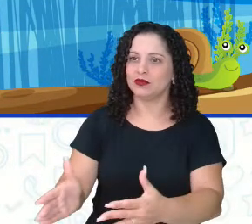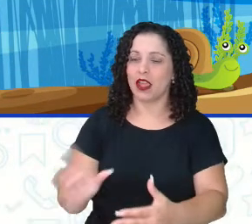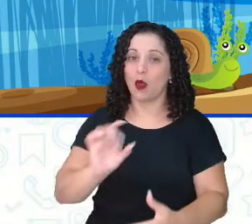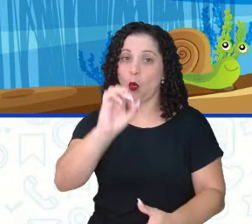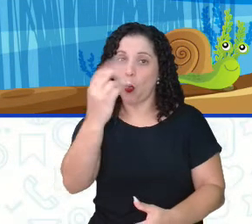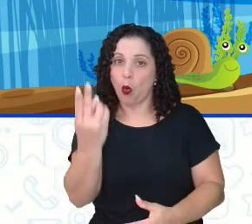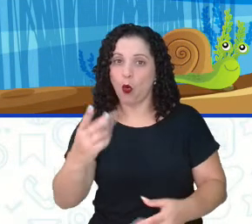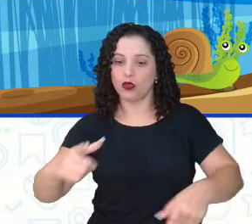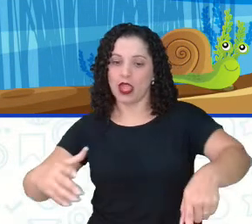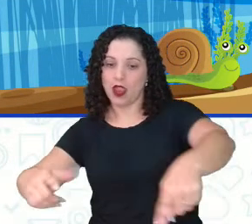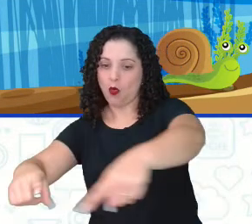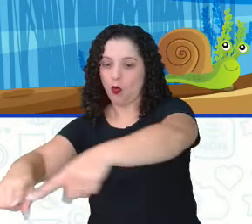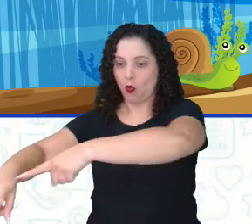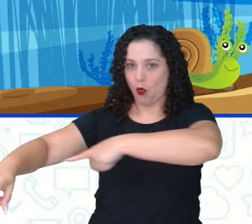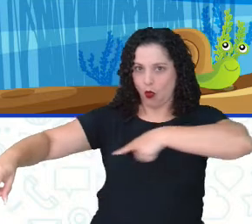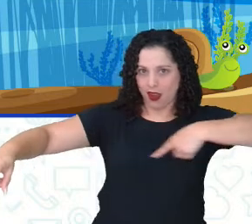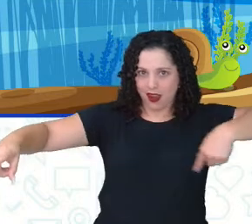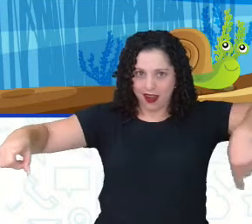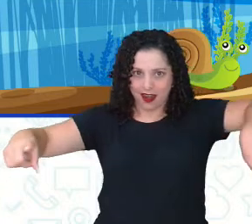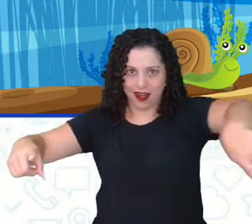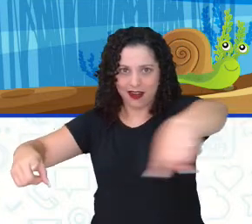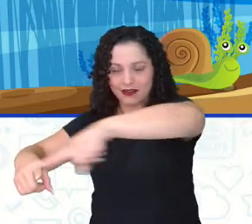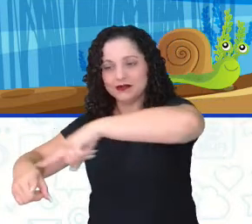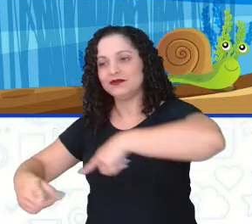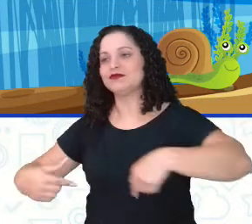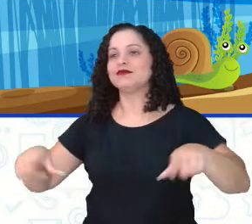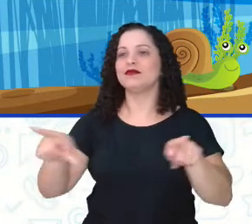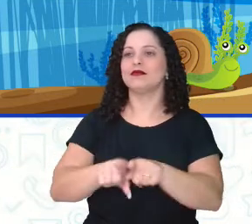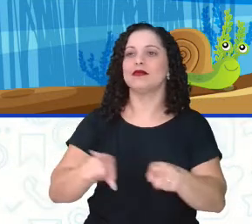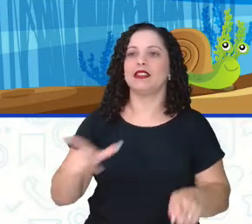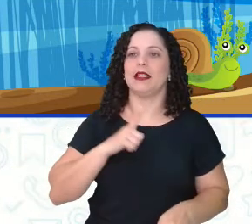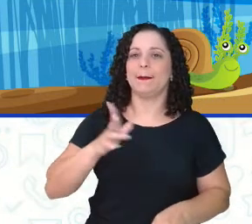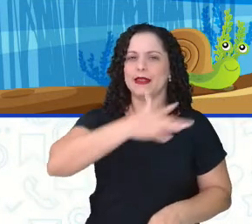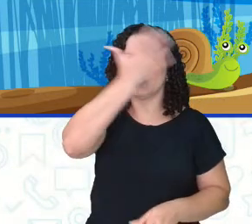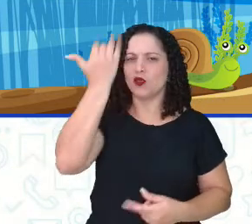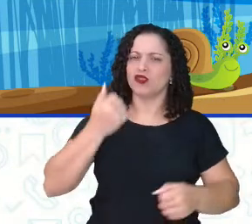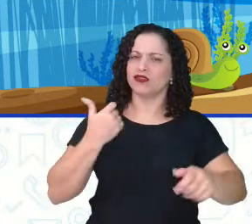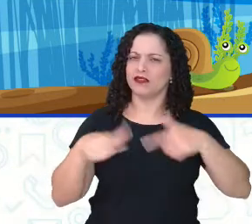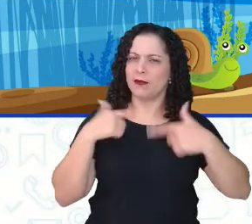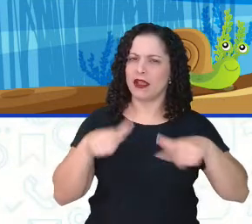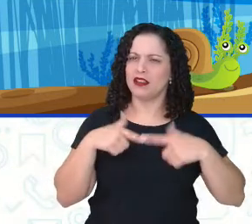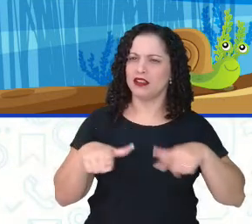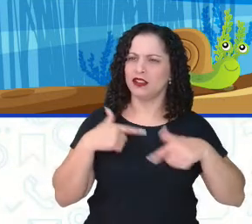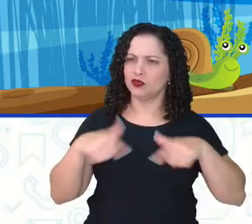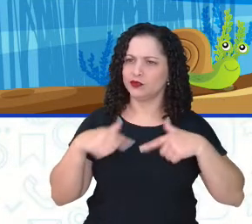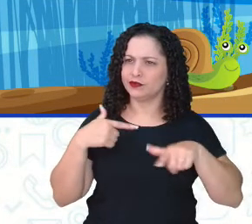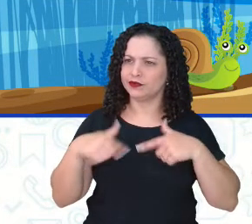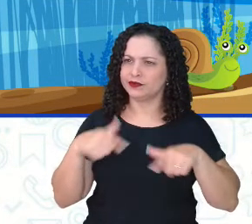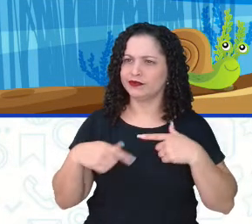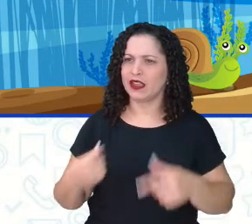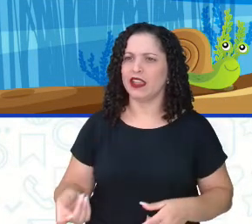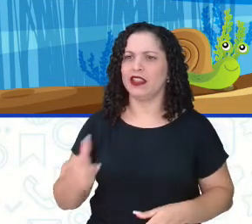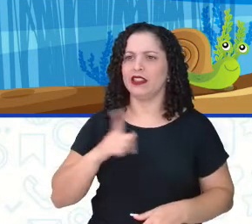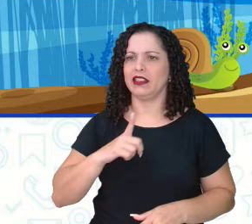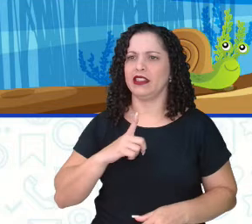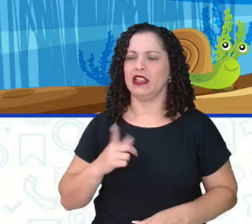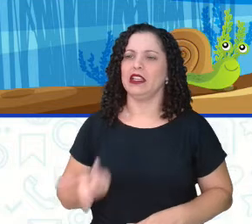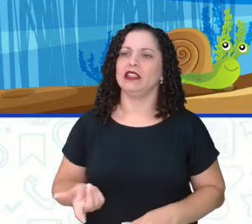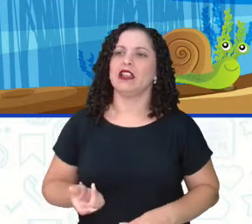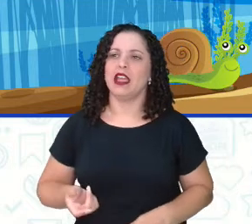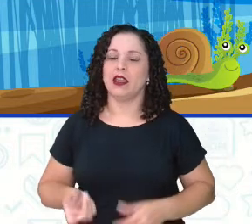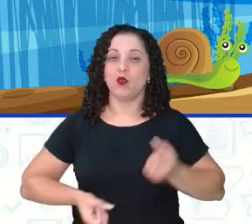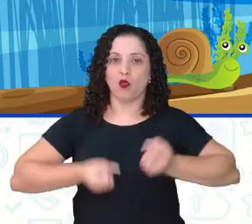que a gente não vê o outro lado. A questão aí de alguns trabalhadores, alguns com instrumentos, como é o caso aí de